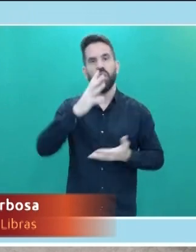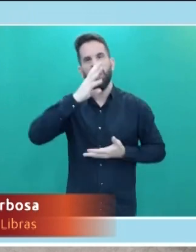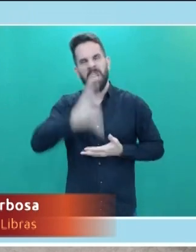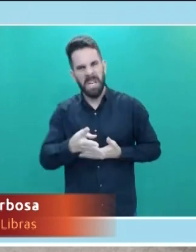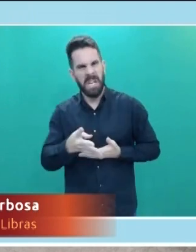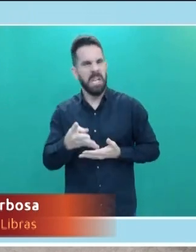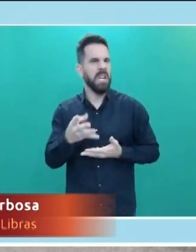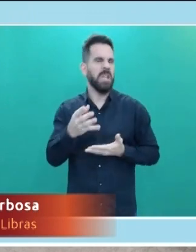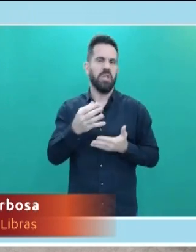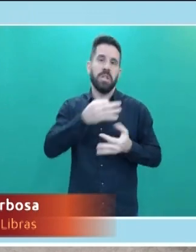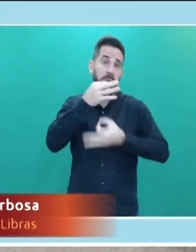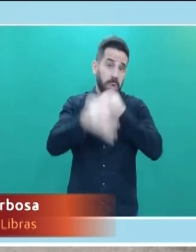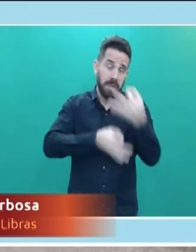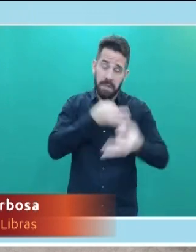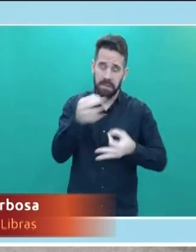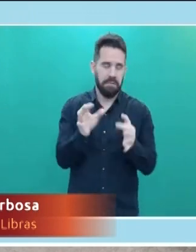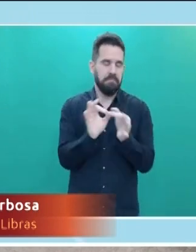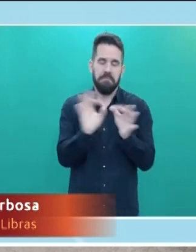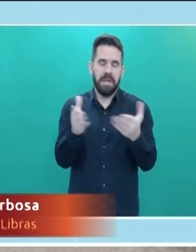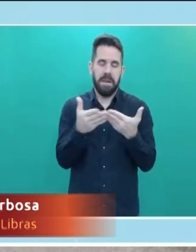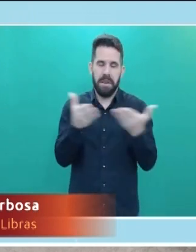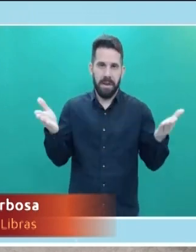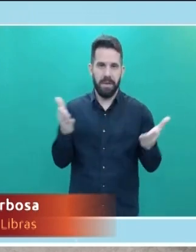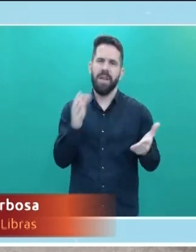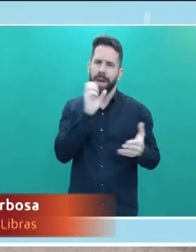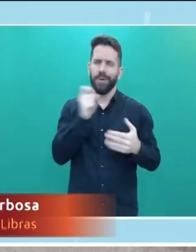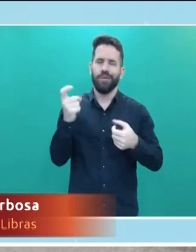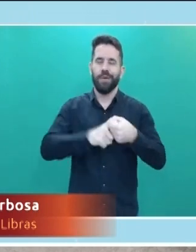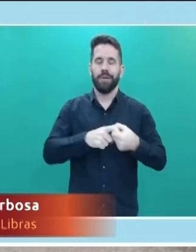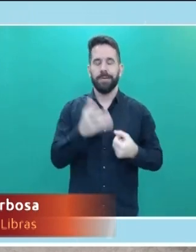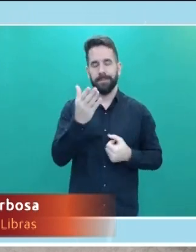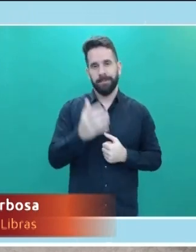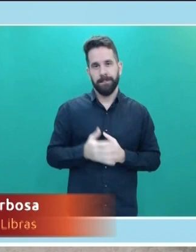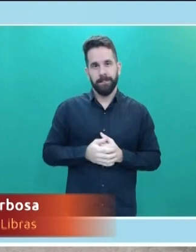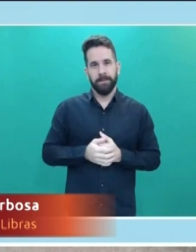aberto a conversar com você. Não sai daí não que a gente volta rapidinho.